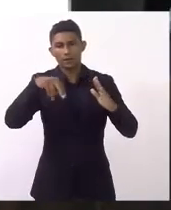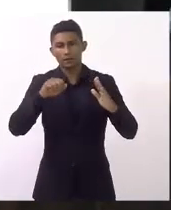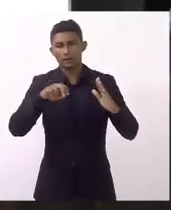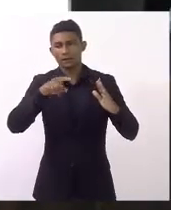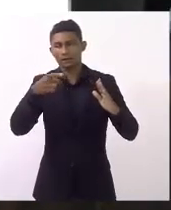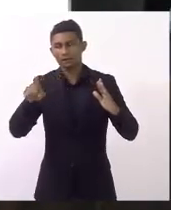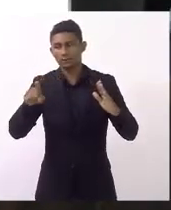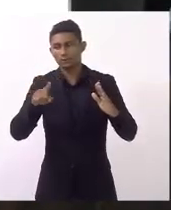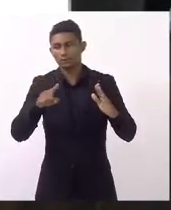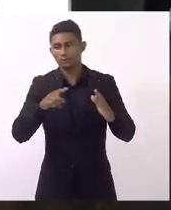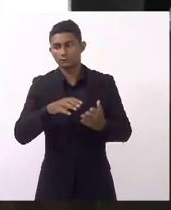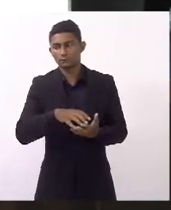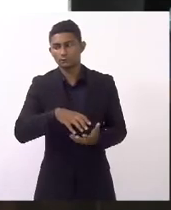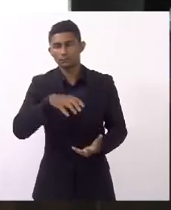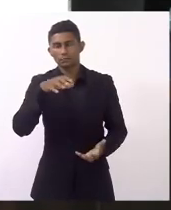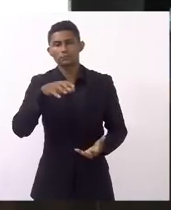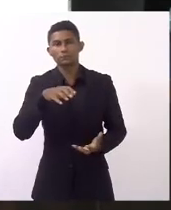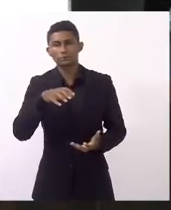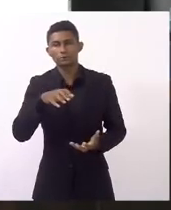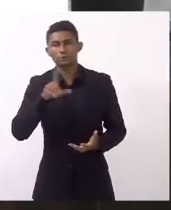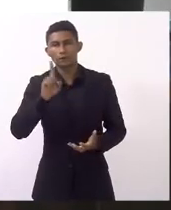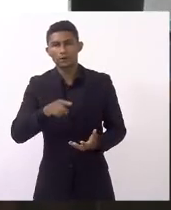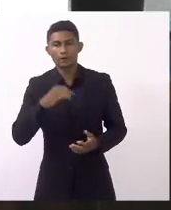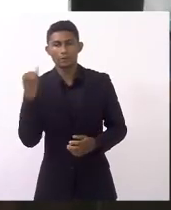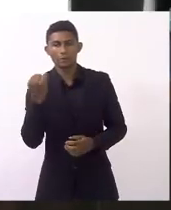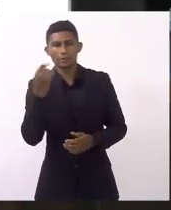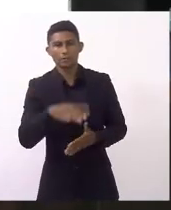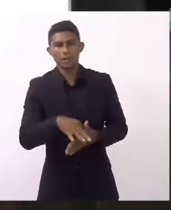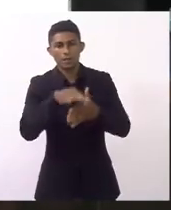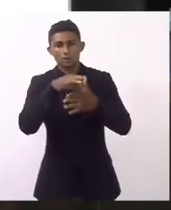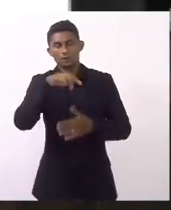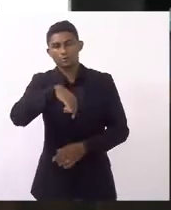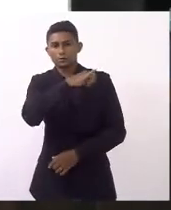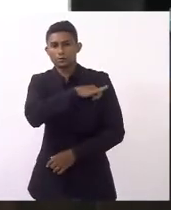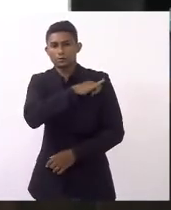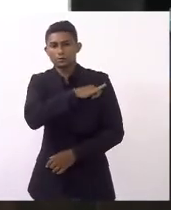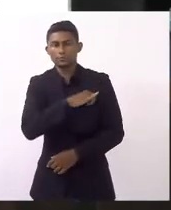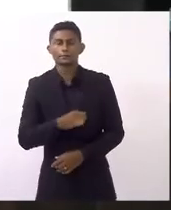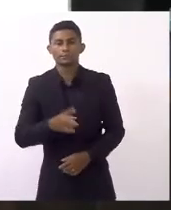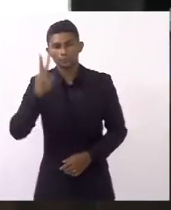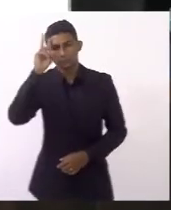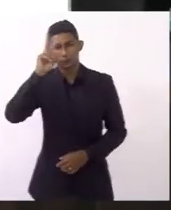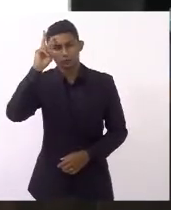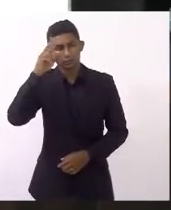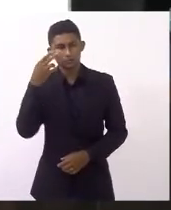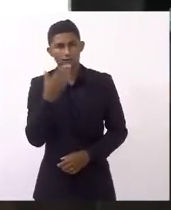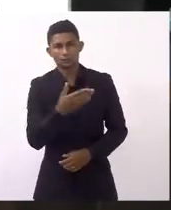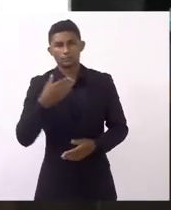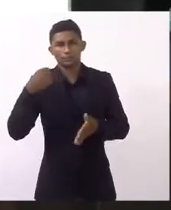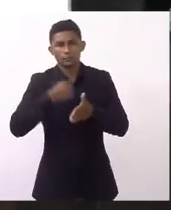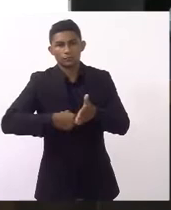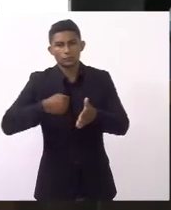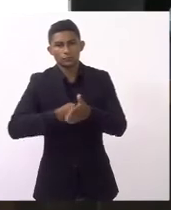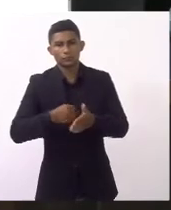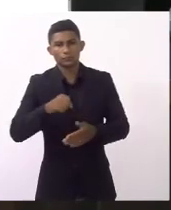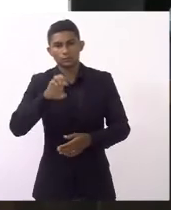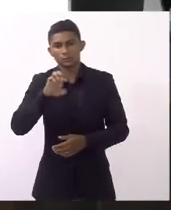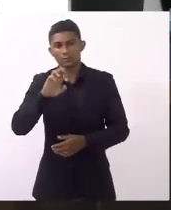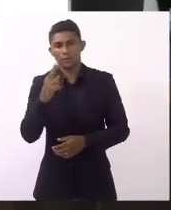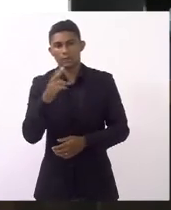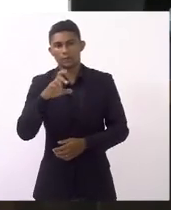é uma importante liderança religiosa no Rio de Janeiro a história de luta de Heloísa Helena